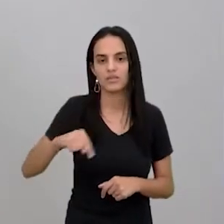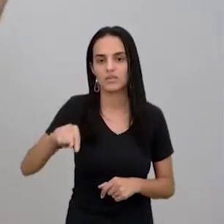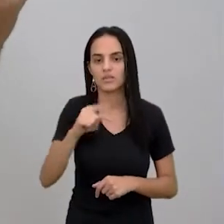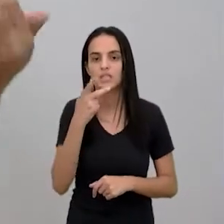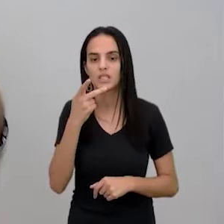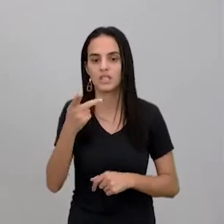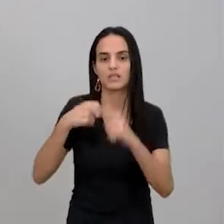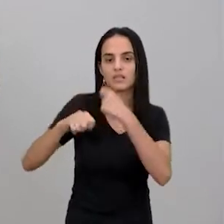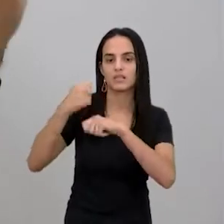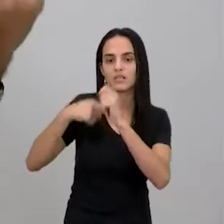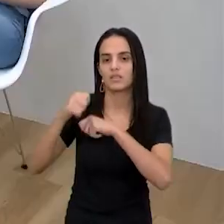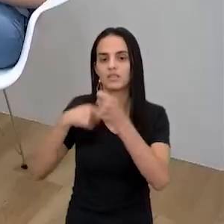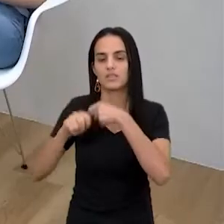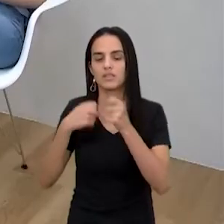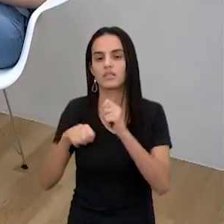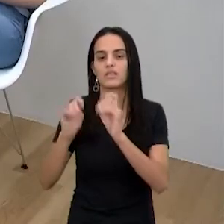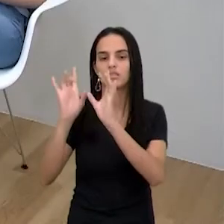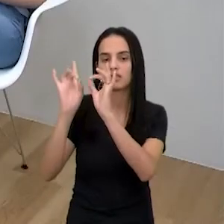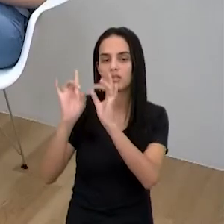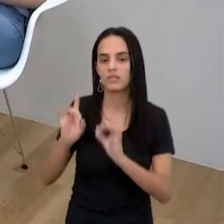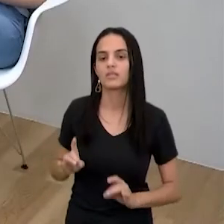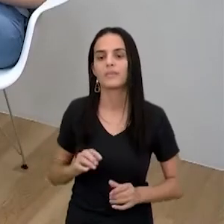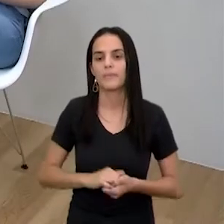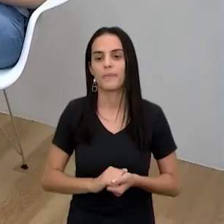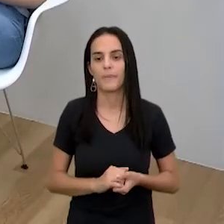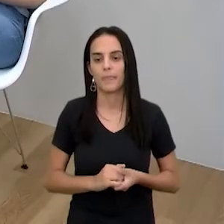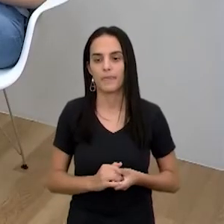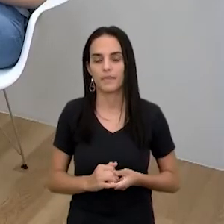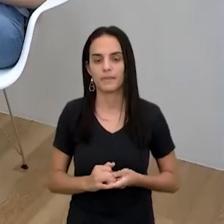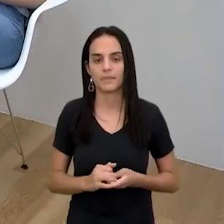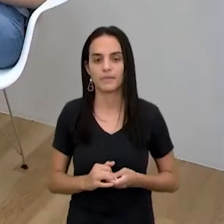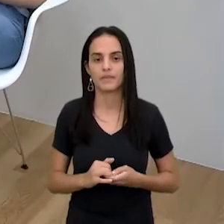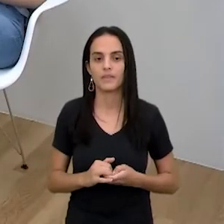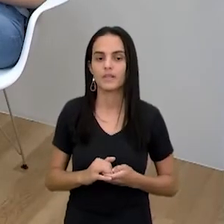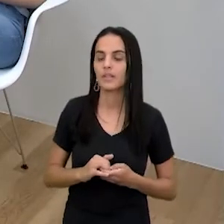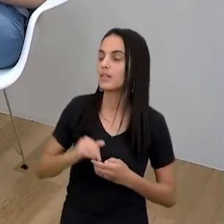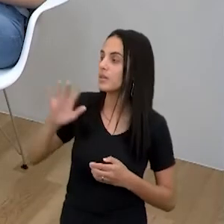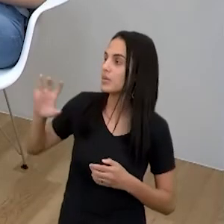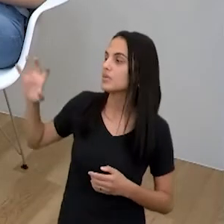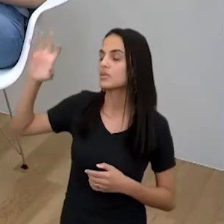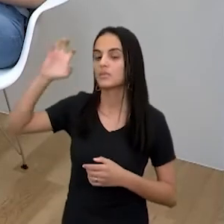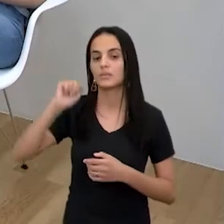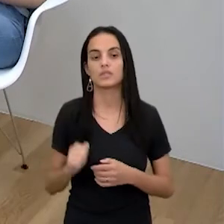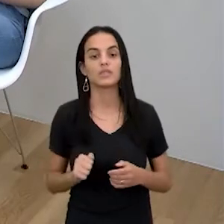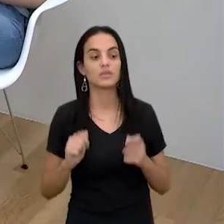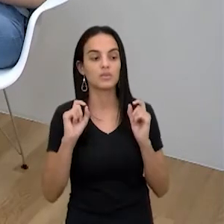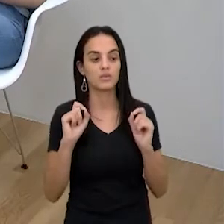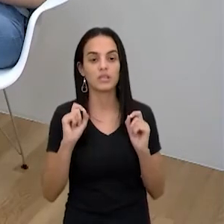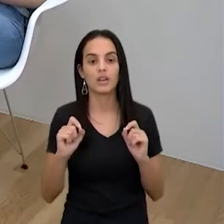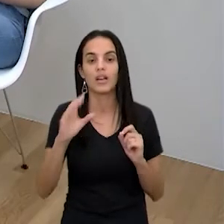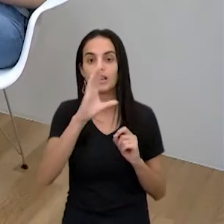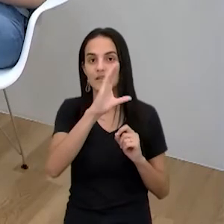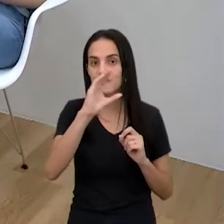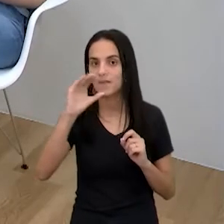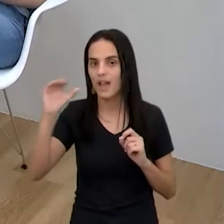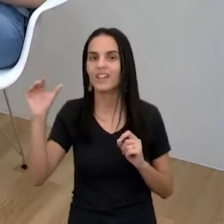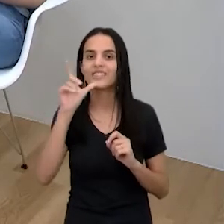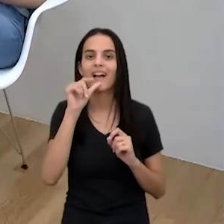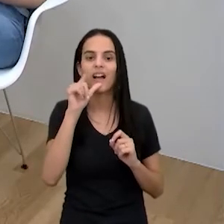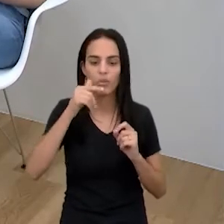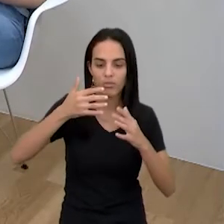tem um cuidado parental durante também muitos anos, né? Que inclusive determinou que o homem é que ia comer proteína e